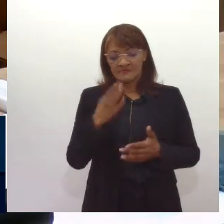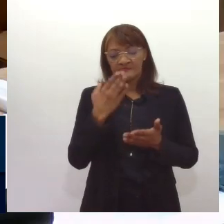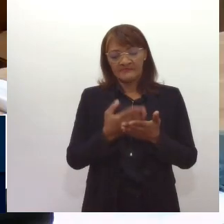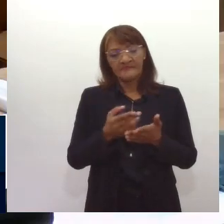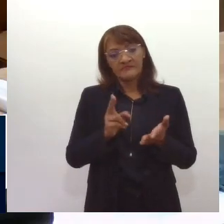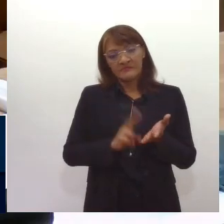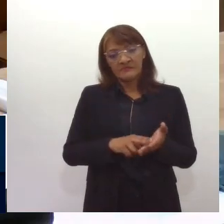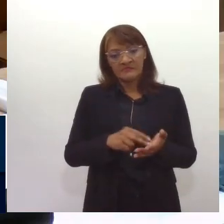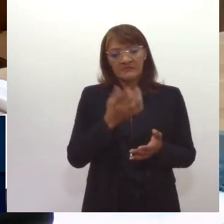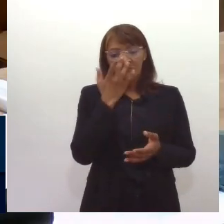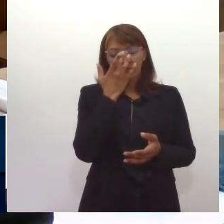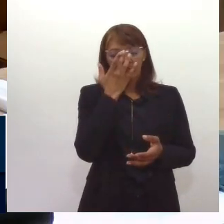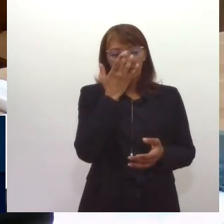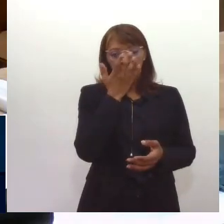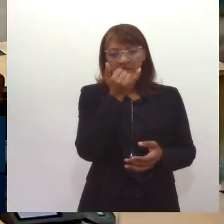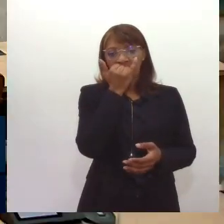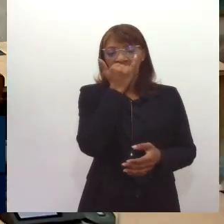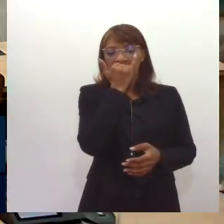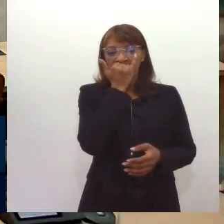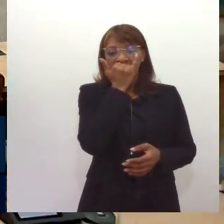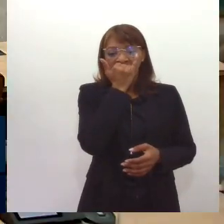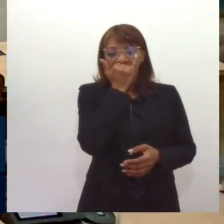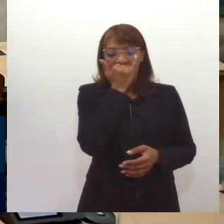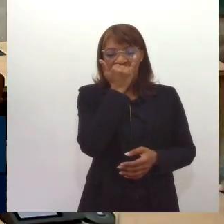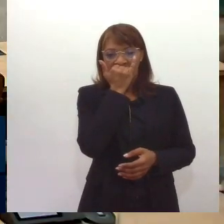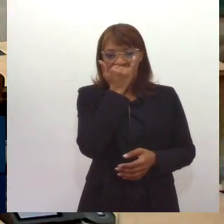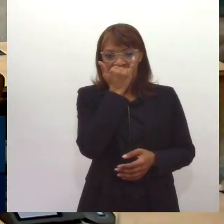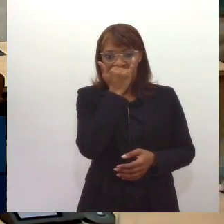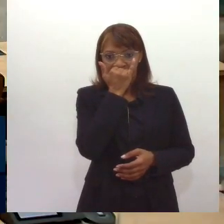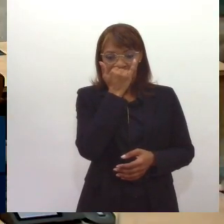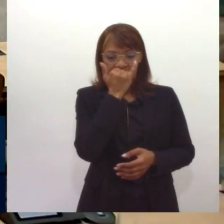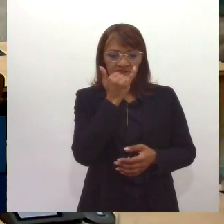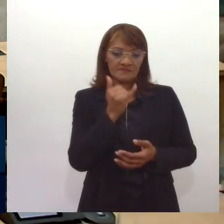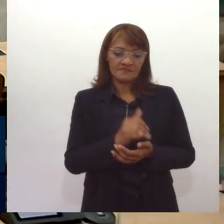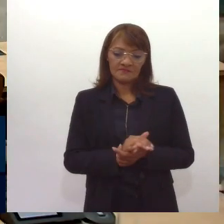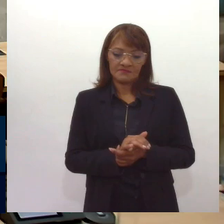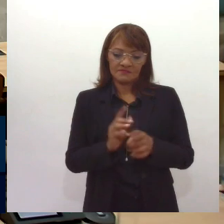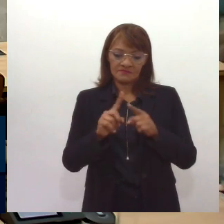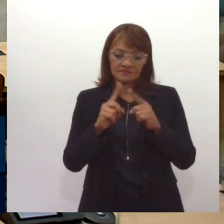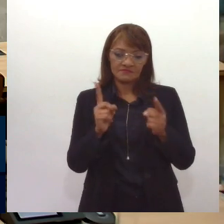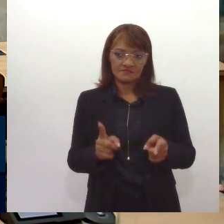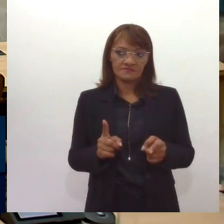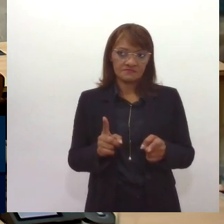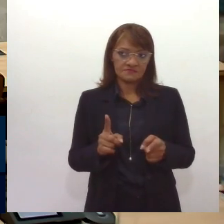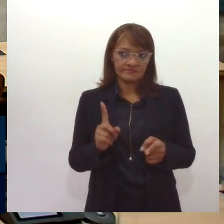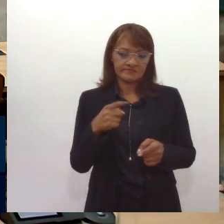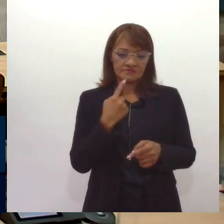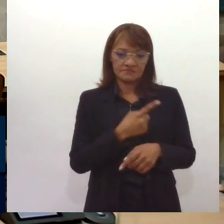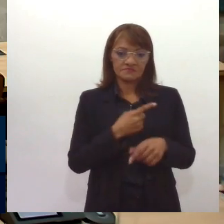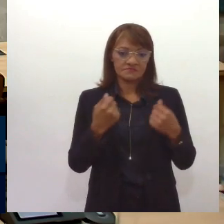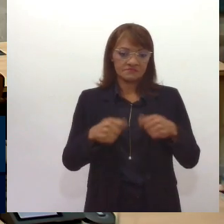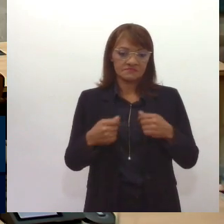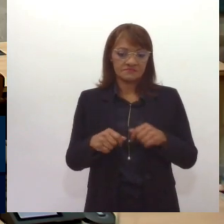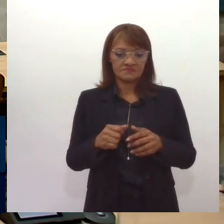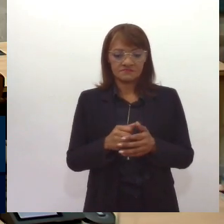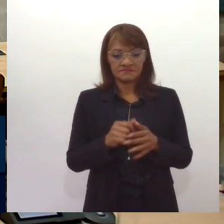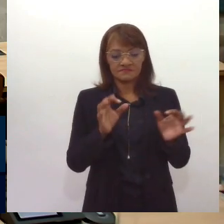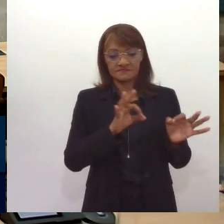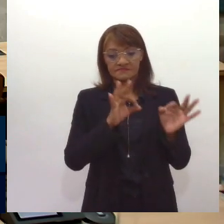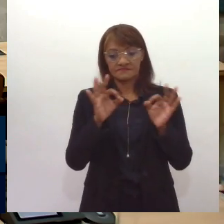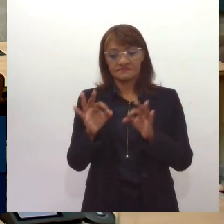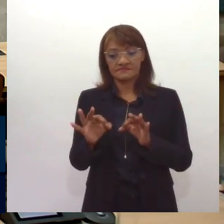condições. Para continuar, deputada. Mas a gente precisa escutar, né, também